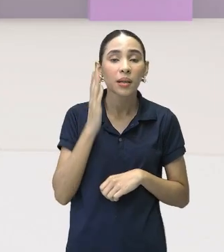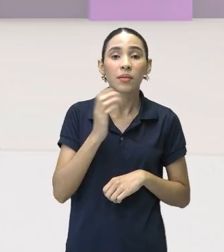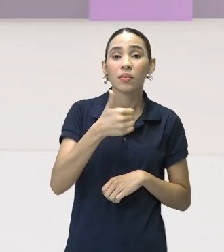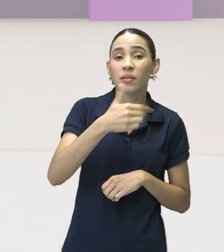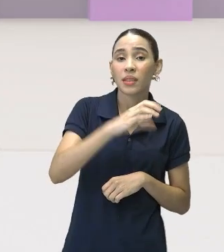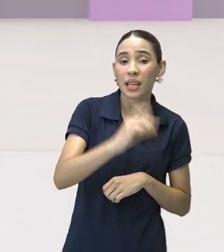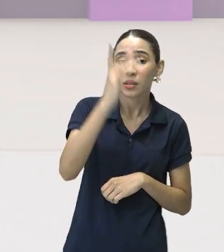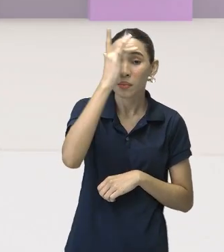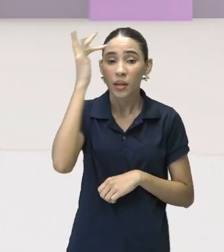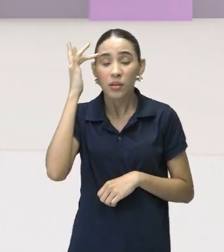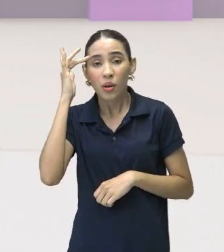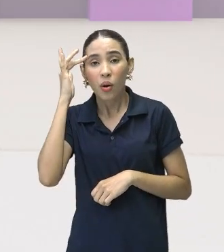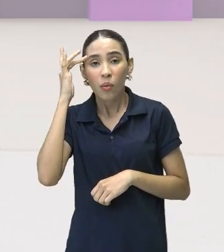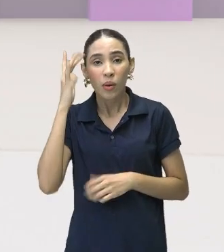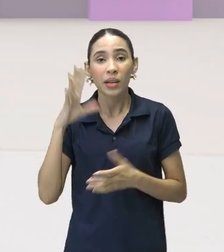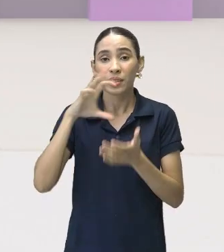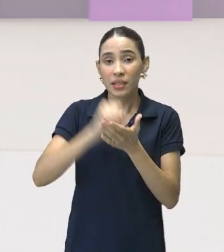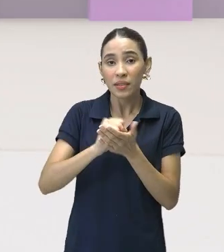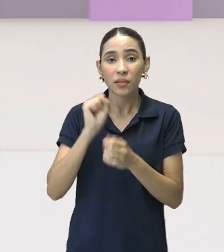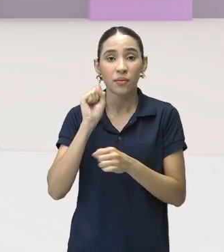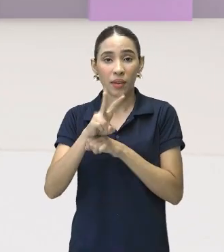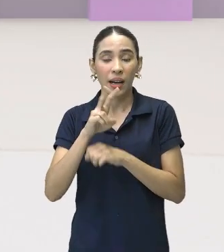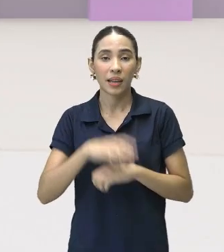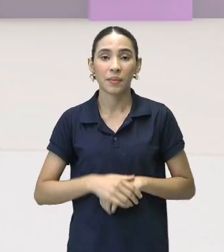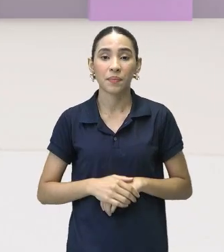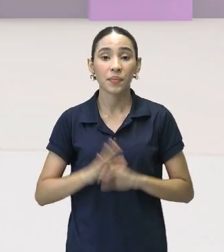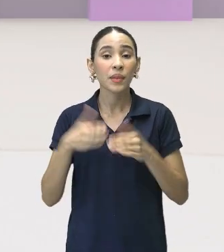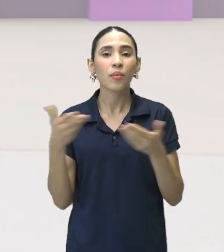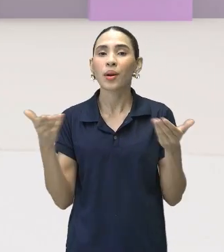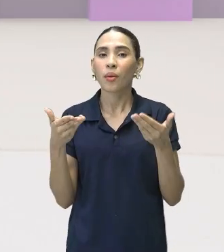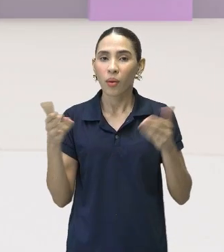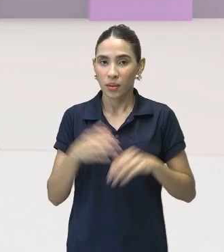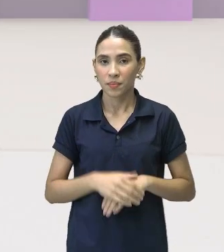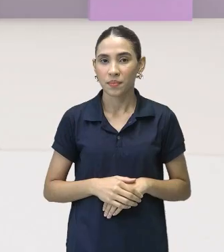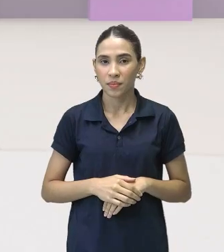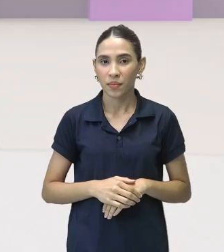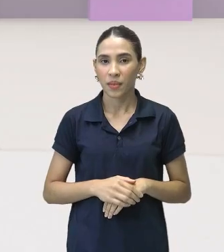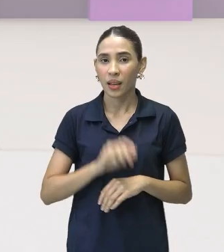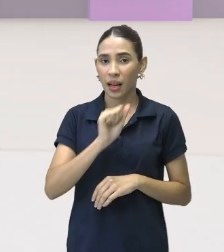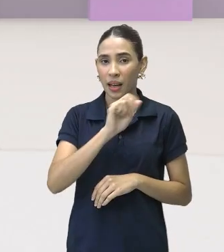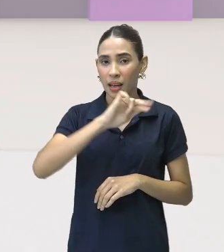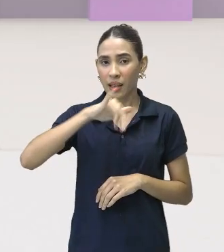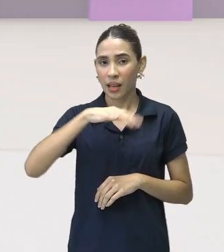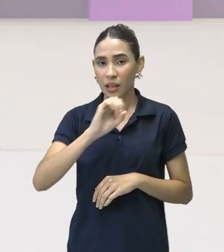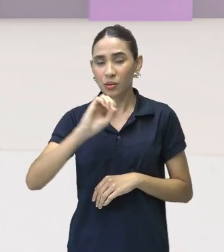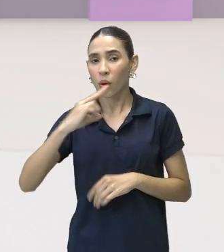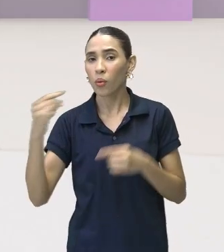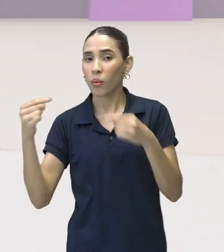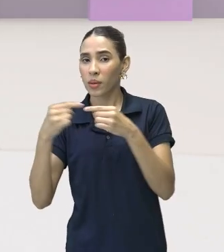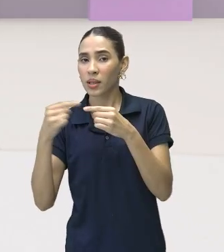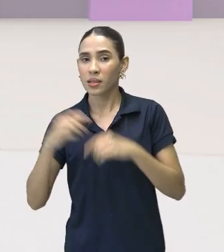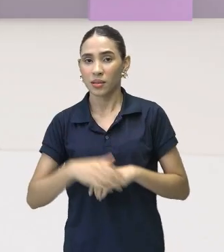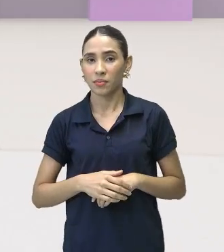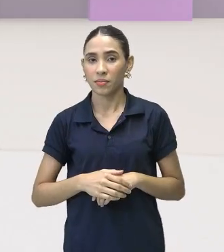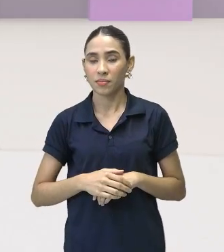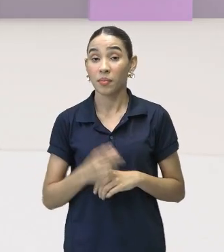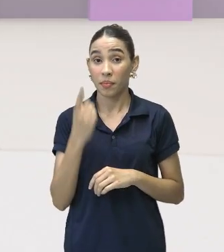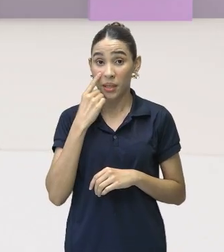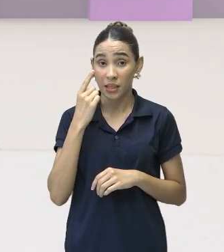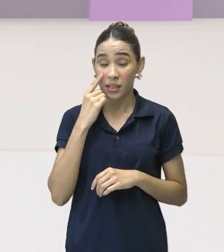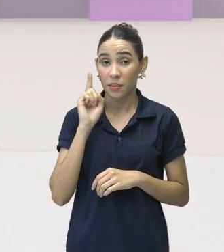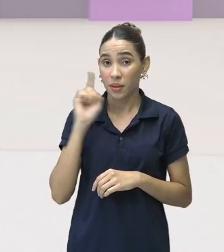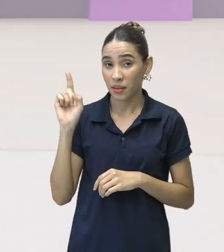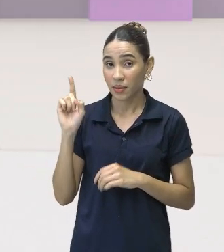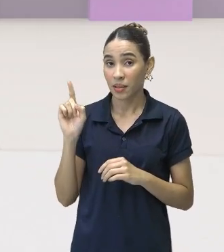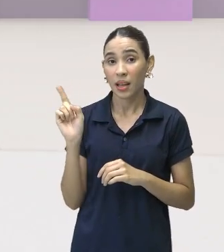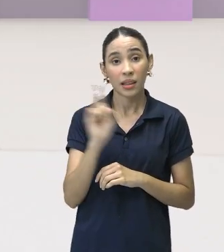10 pessoas se candidataram a essas vagas? E agora, é arranjo ou é combinação? Observe que agora